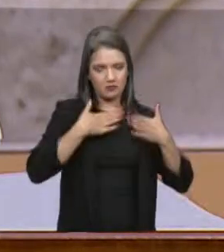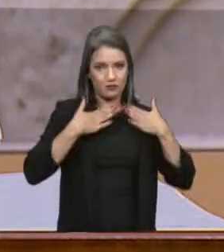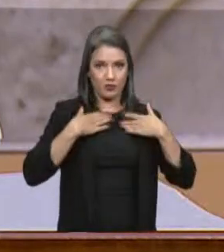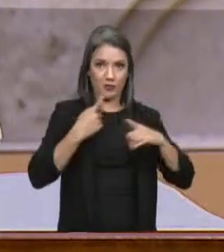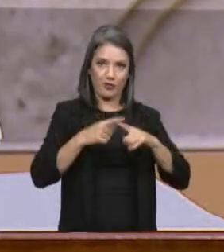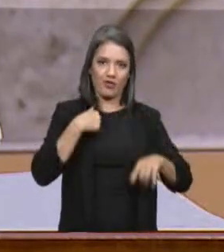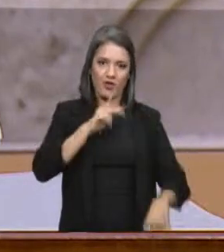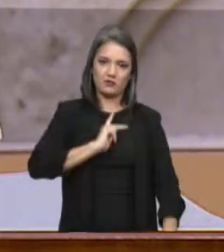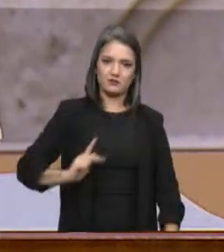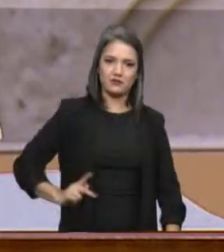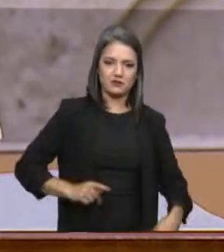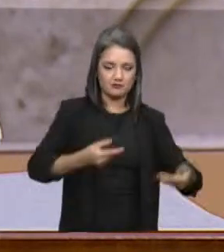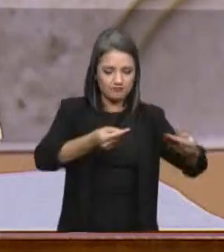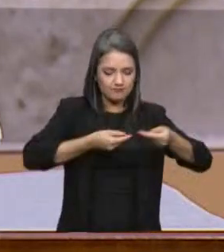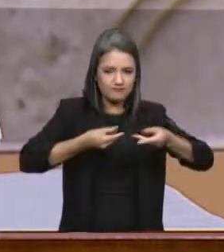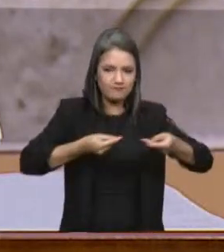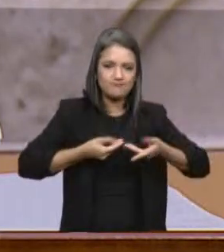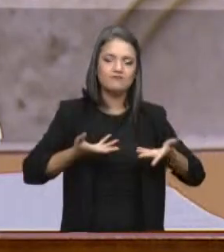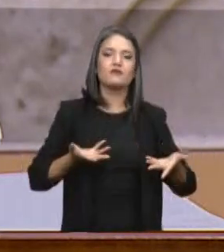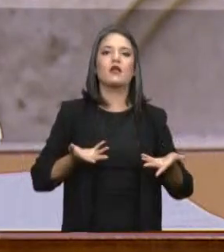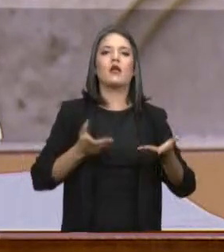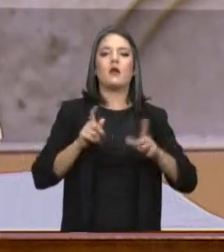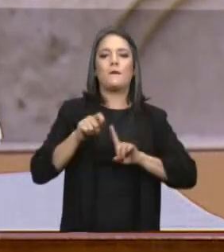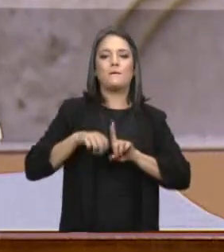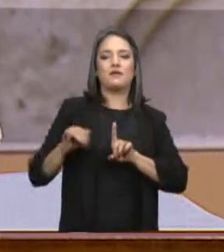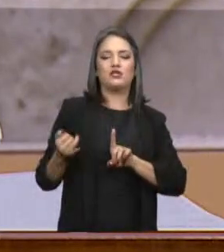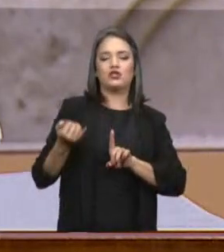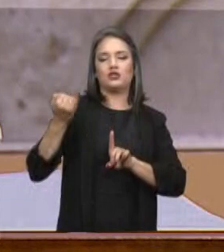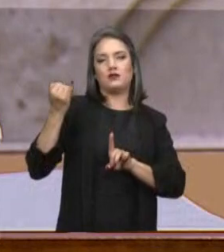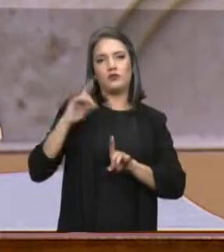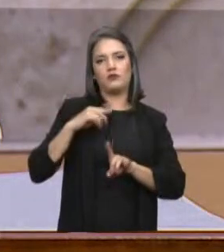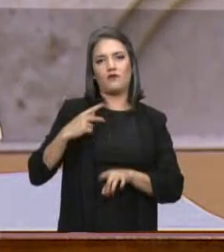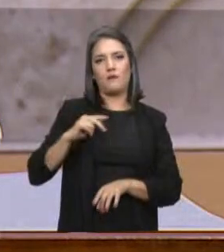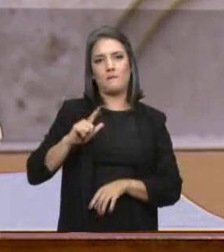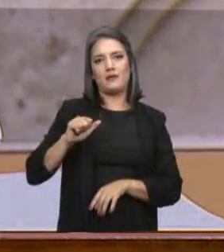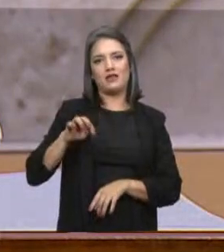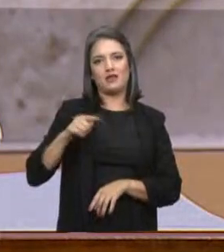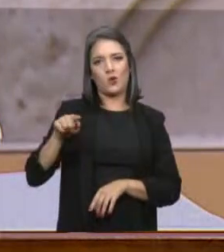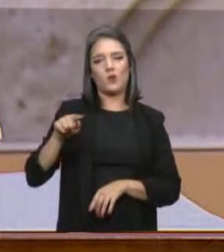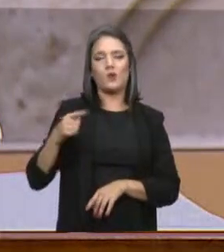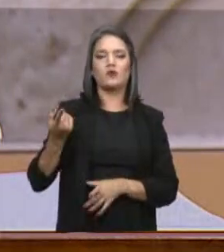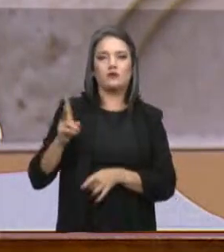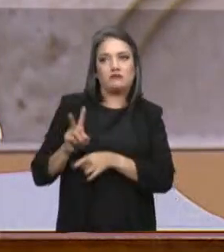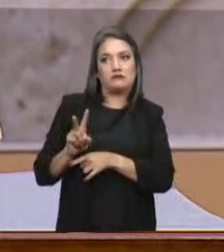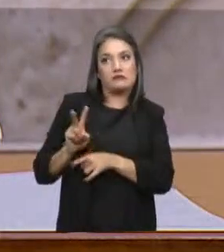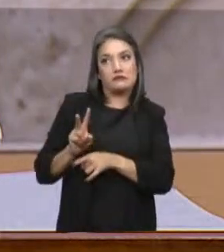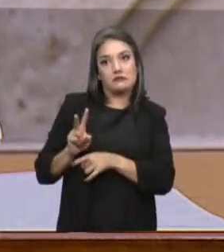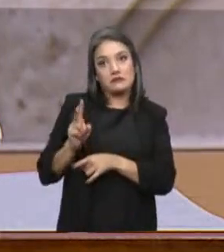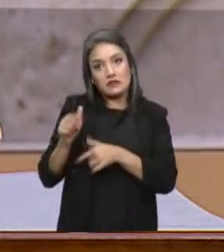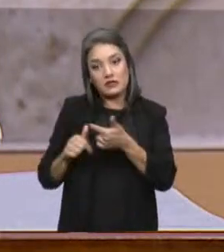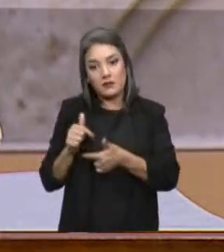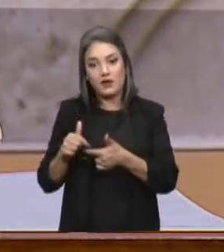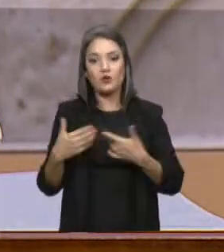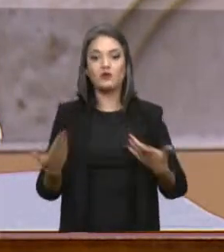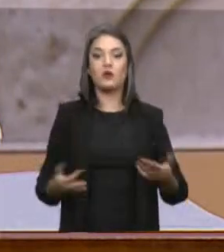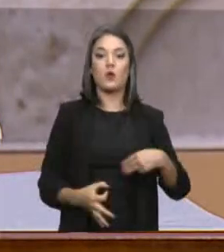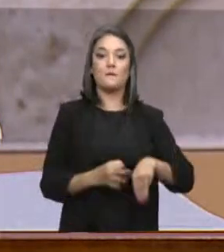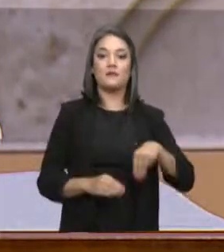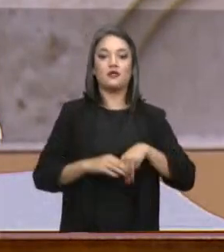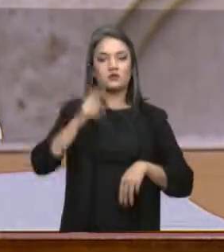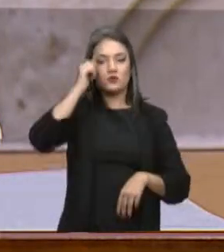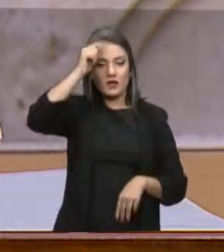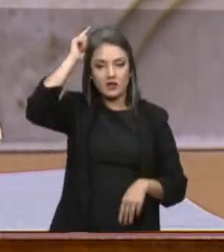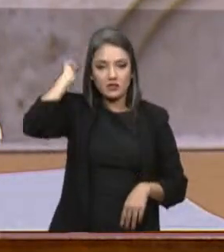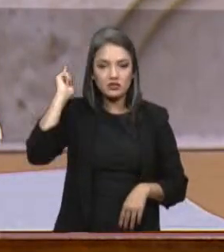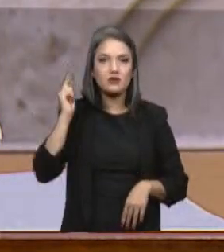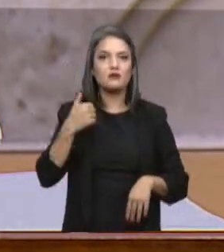no plantão do mês de janeiro no plantão judicial E então Ministro Alexandre teve ocasião de